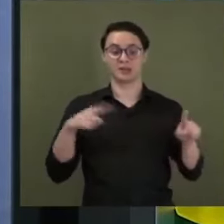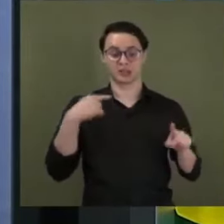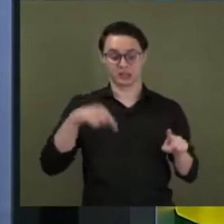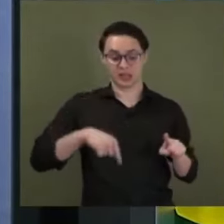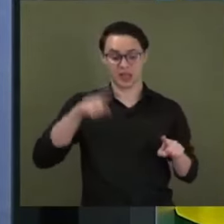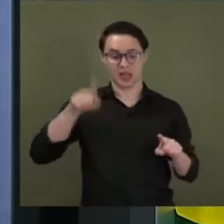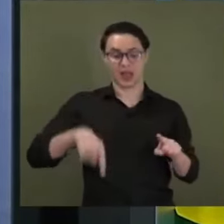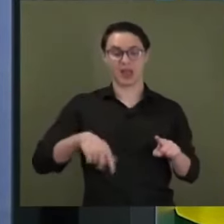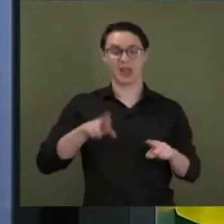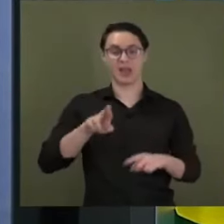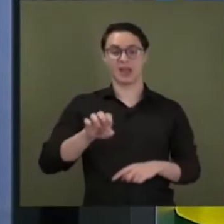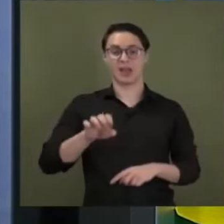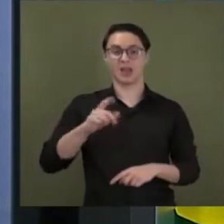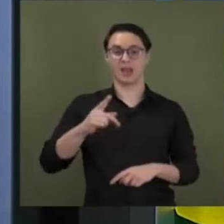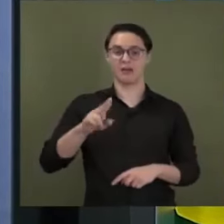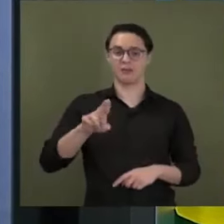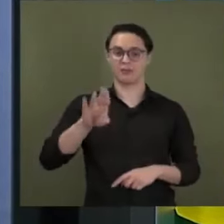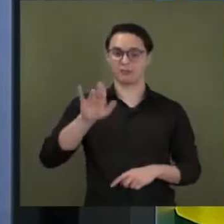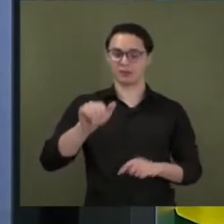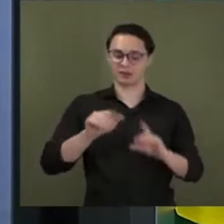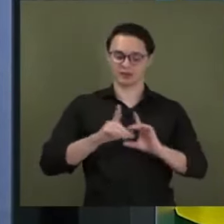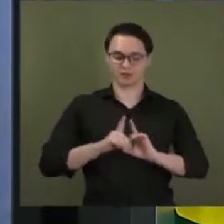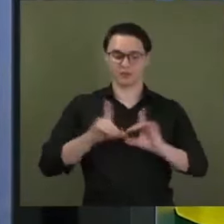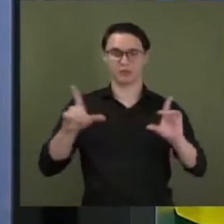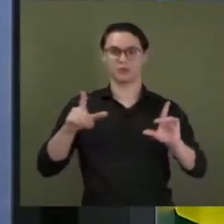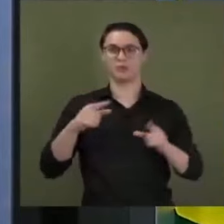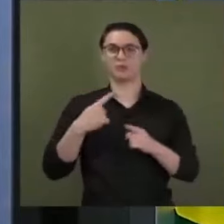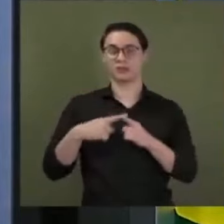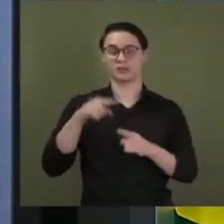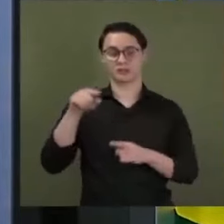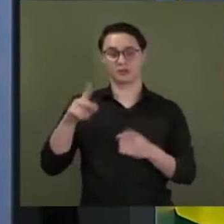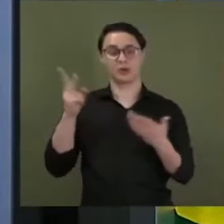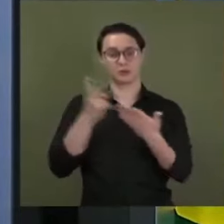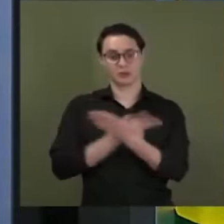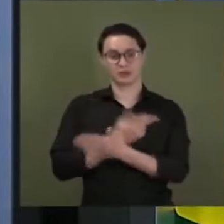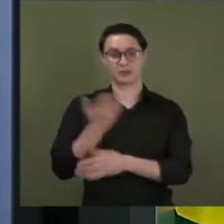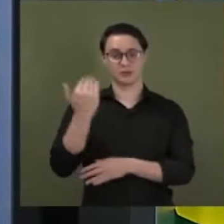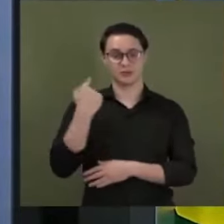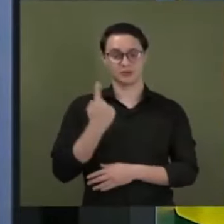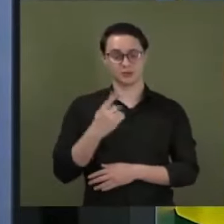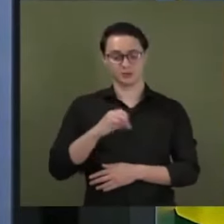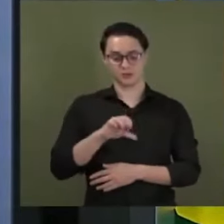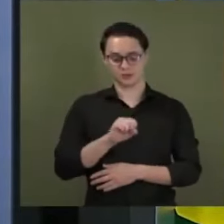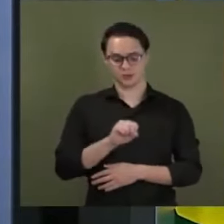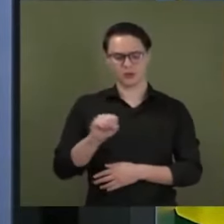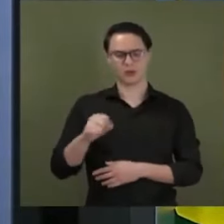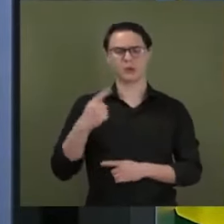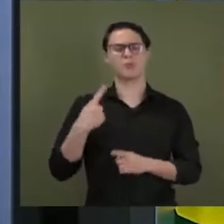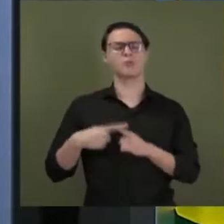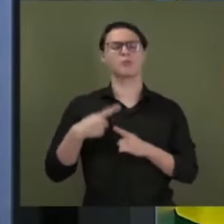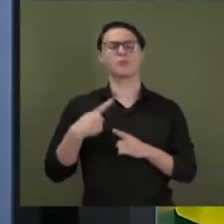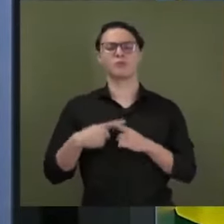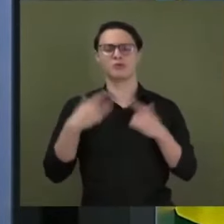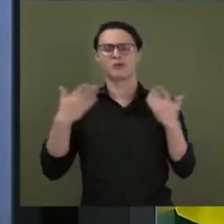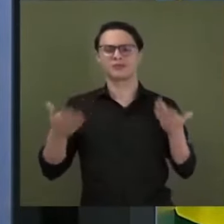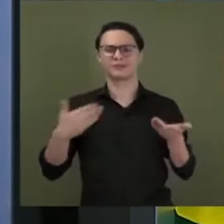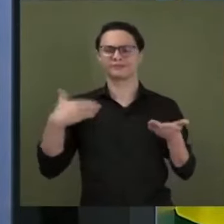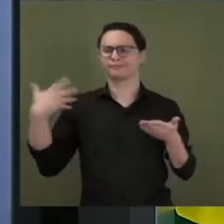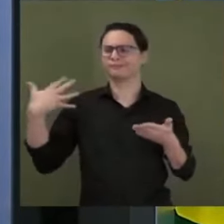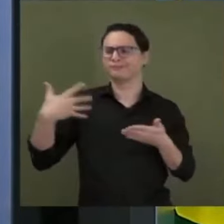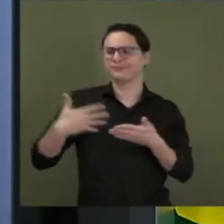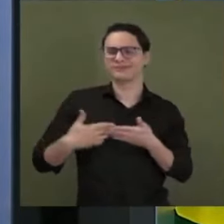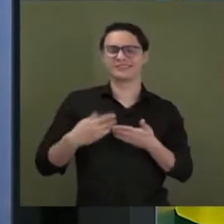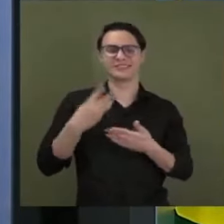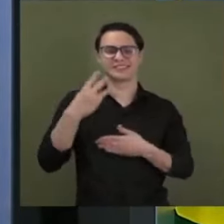e a volta aos quartéis Porque isso aconteceu em 88 Mas por que depois de 30